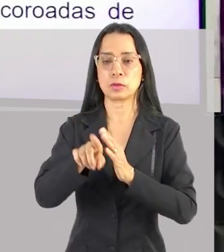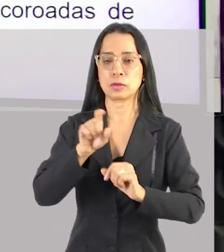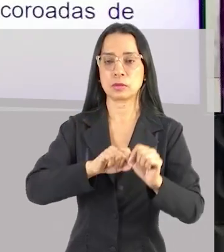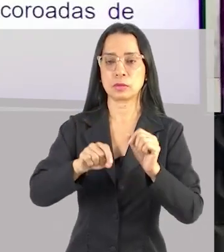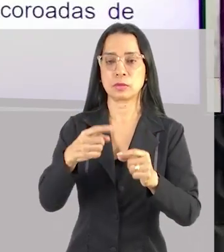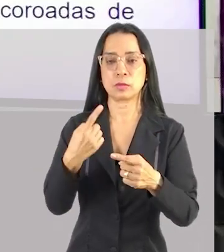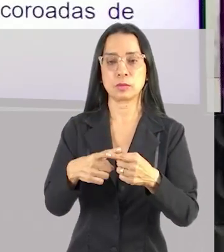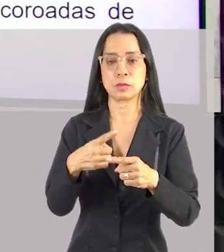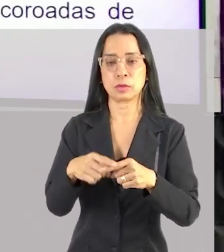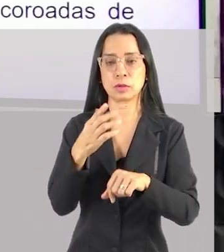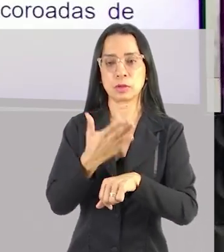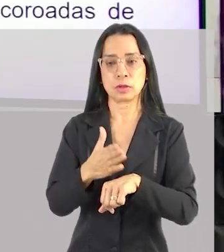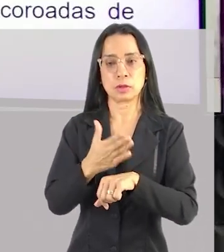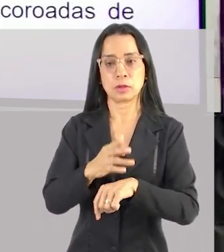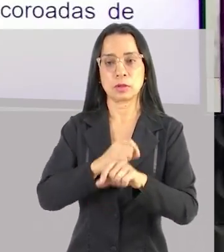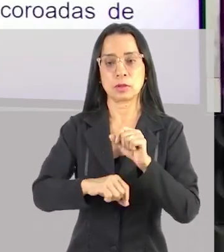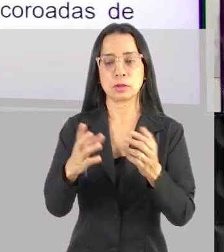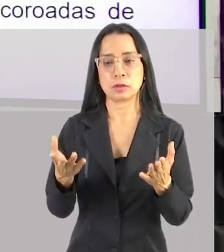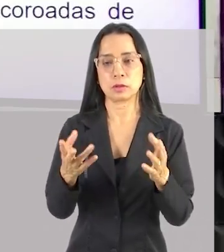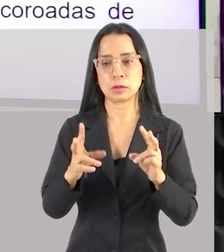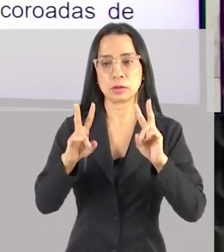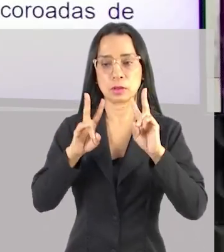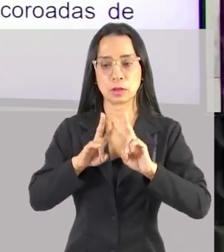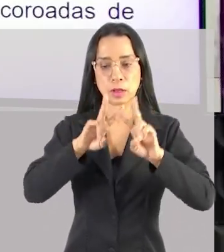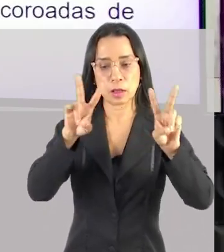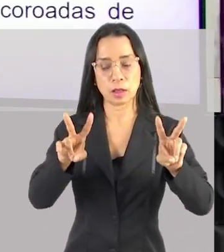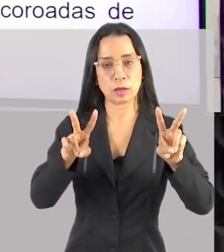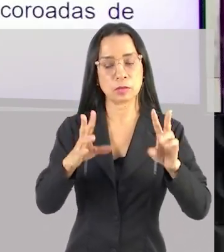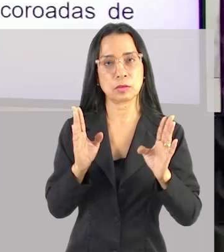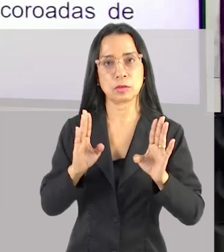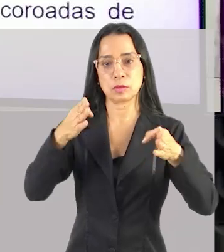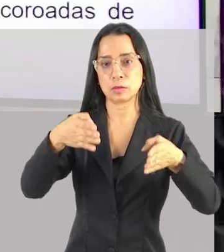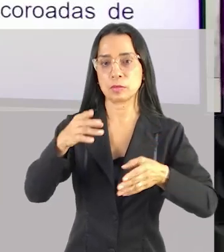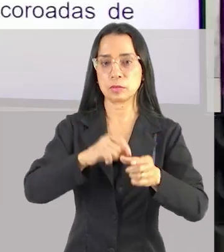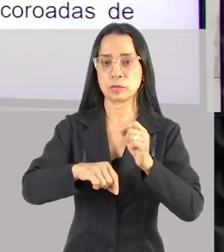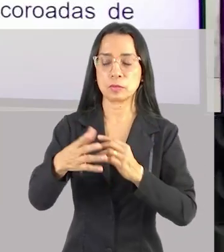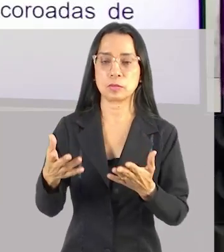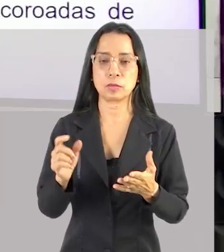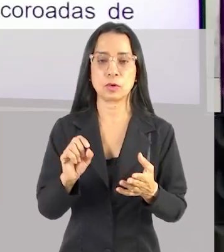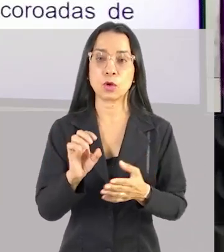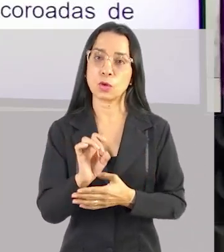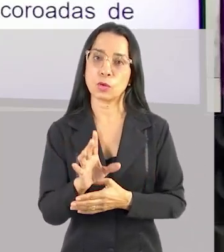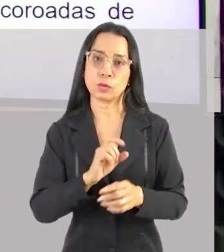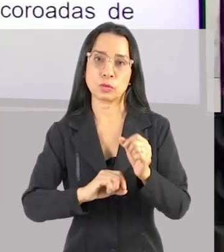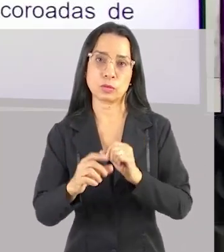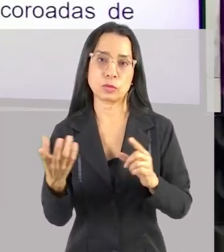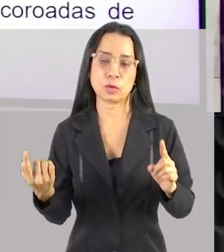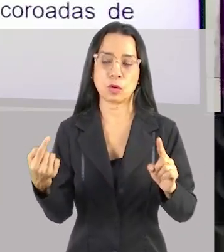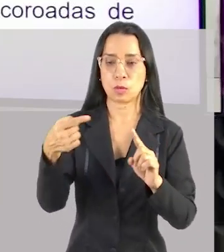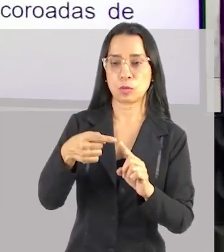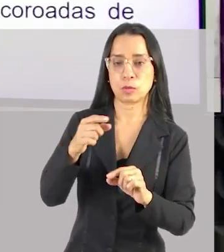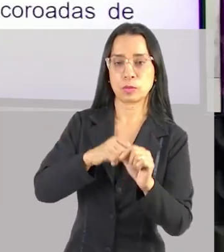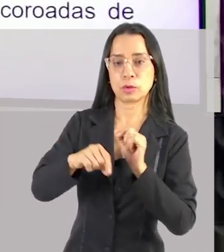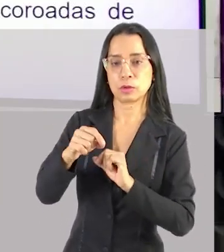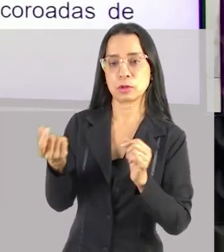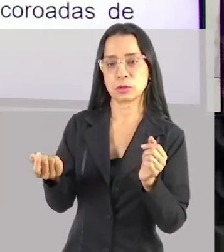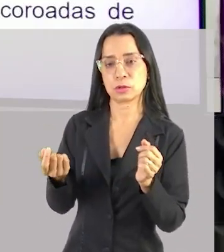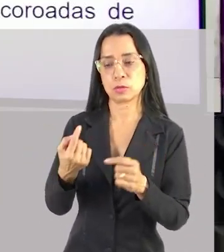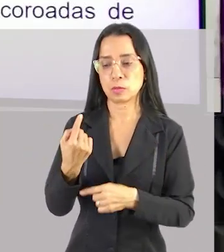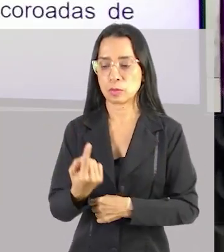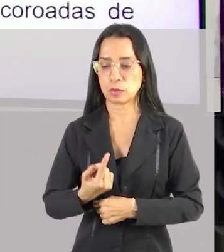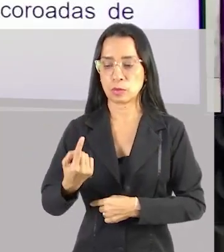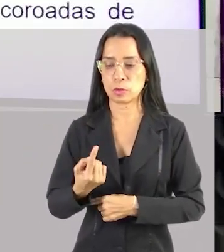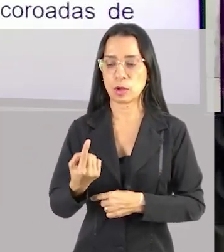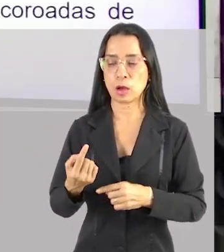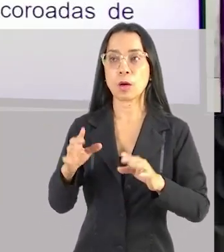as atividades, elas devem visar, né, as atividades praticadas pelos humanos, elas não devem visar uma finalidade puramente